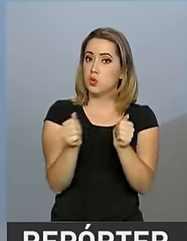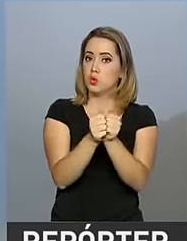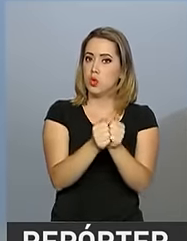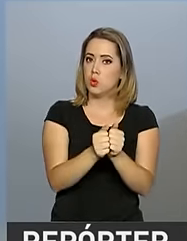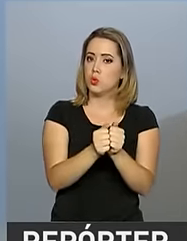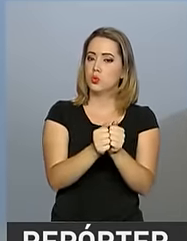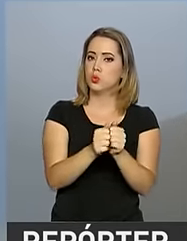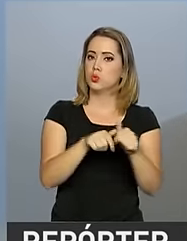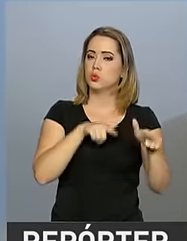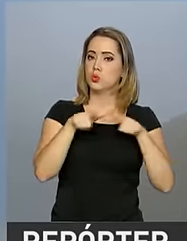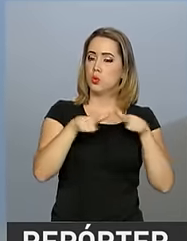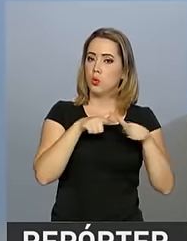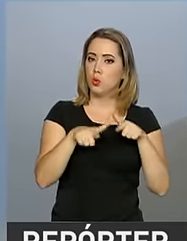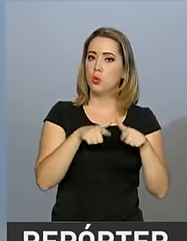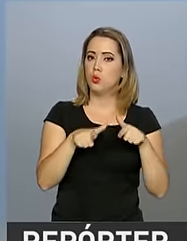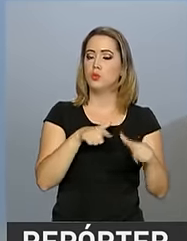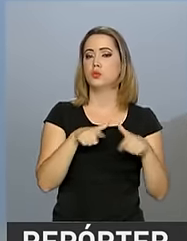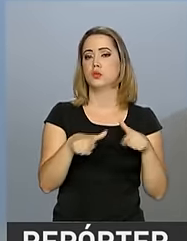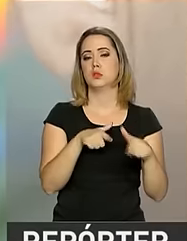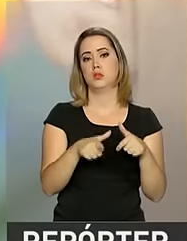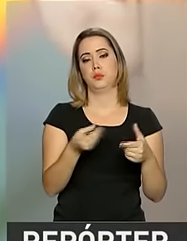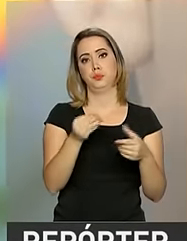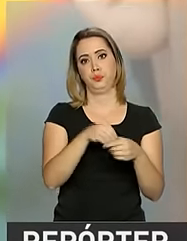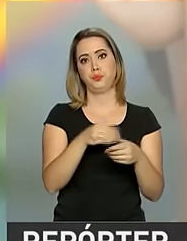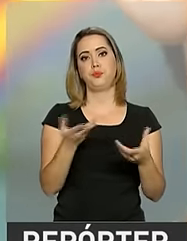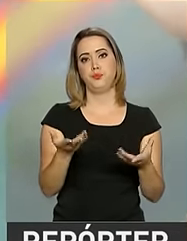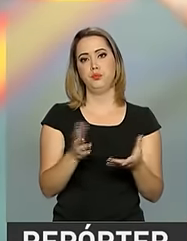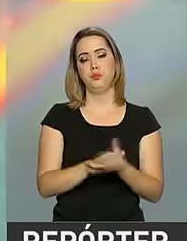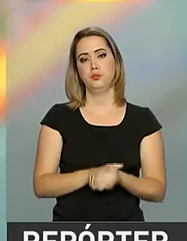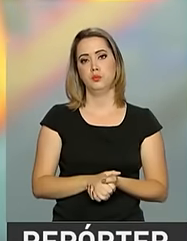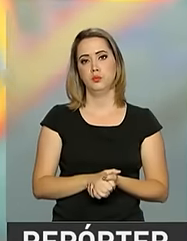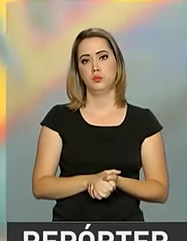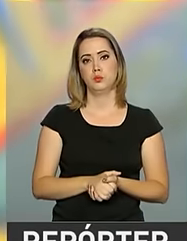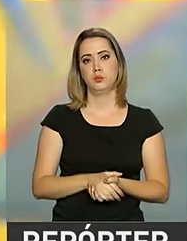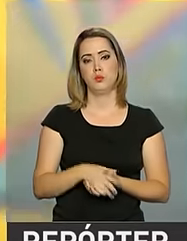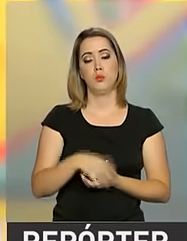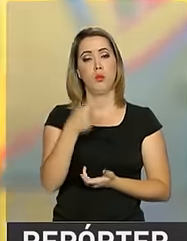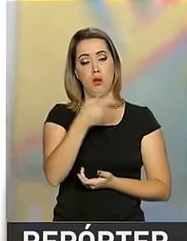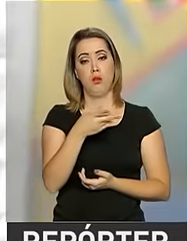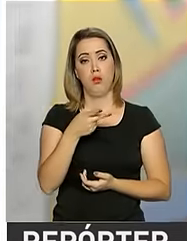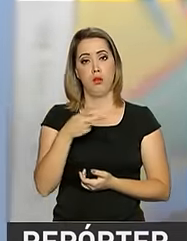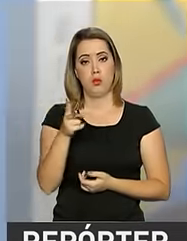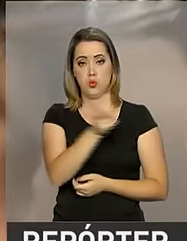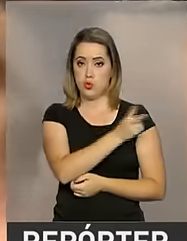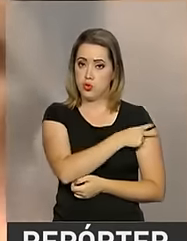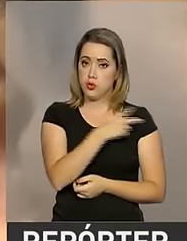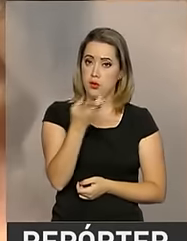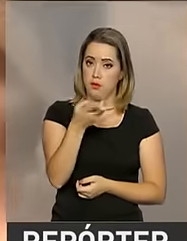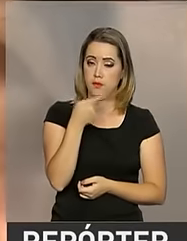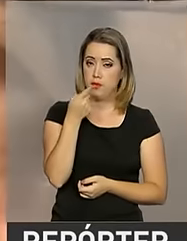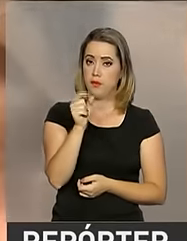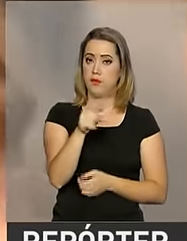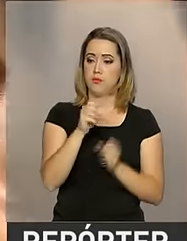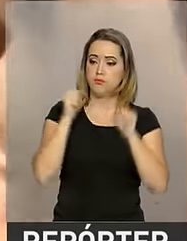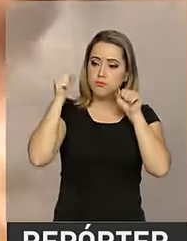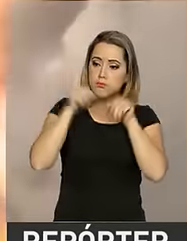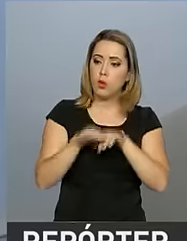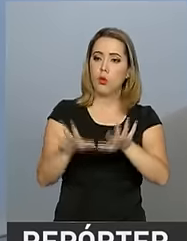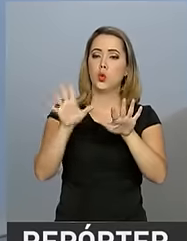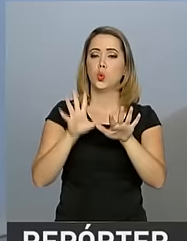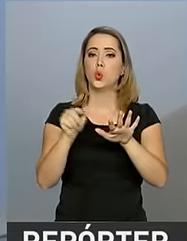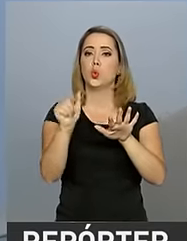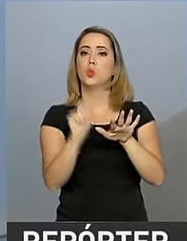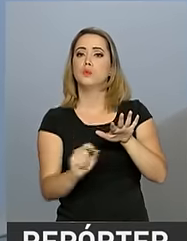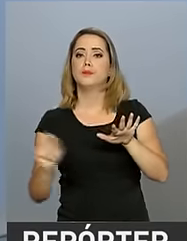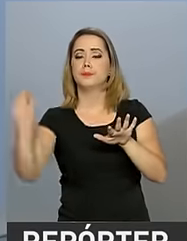prática de mercado de trabalho. O diretor conta que a ideia é expandir o projeto também para outras partes do país.